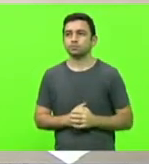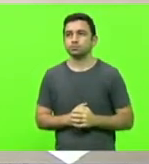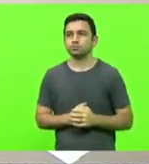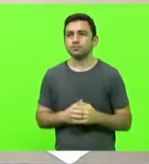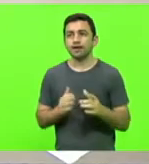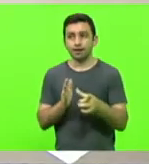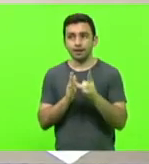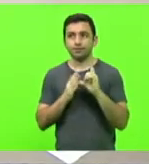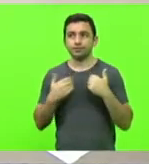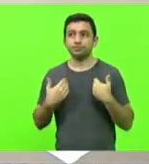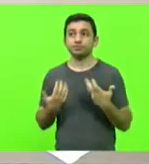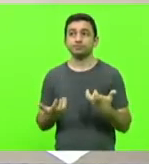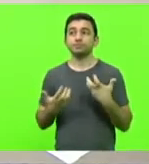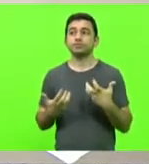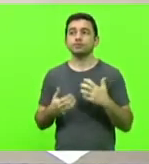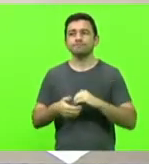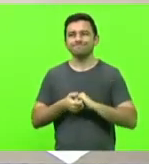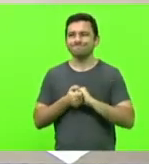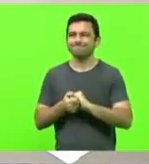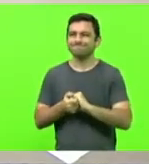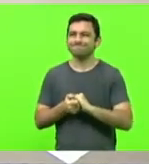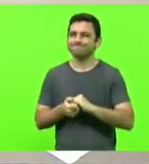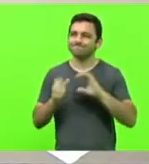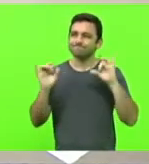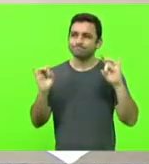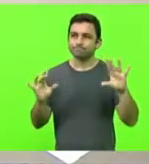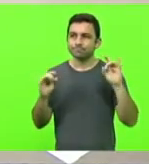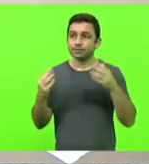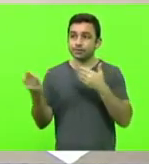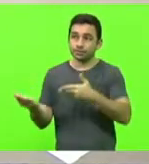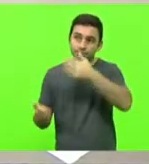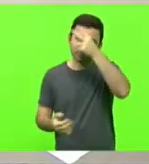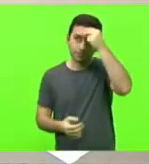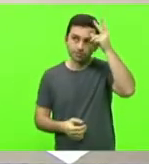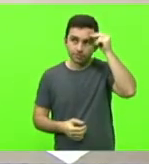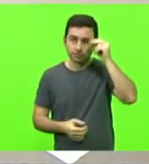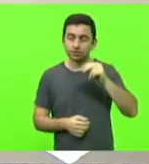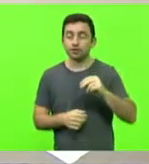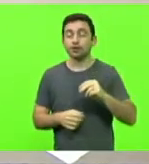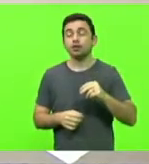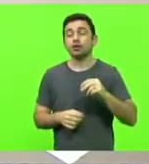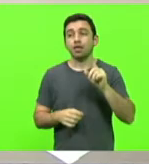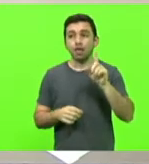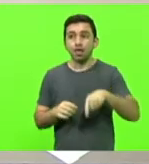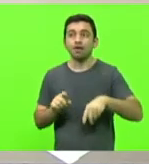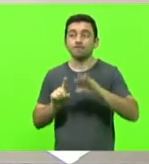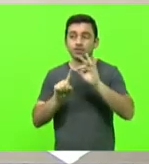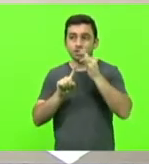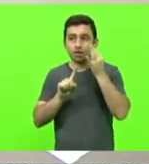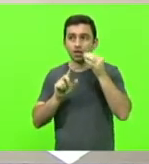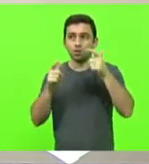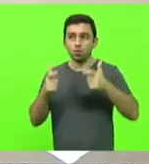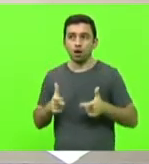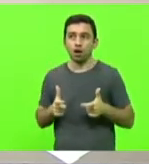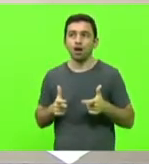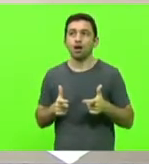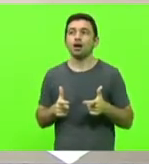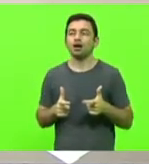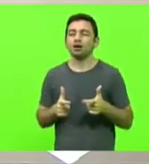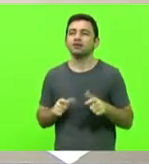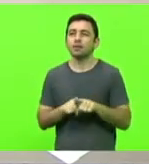gostaria de fazer um cumprimento especial ao nosso prefeito da cidade de Videira, bem como a assessora que está aqui no